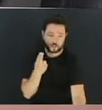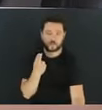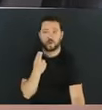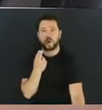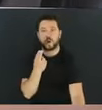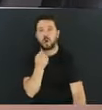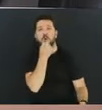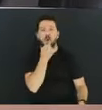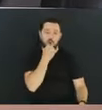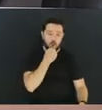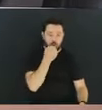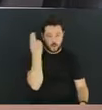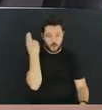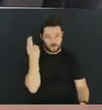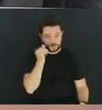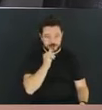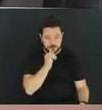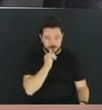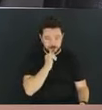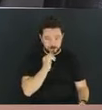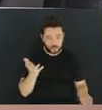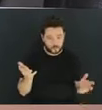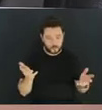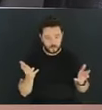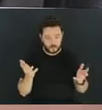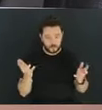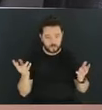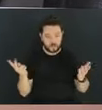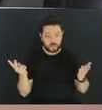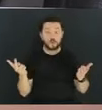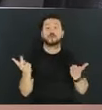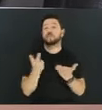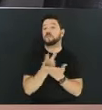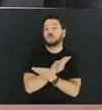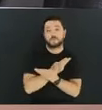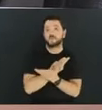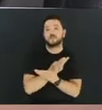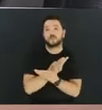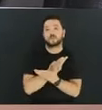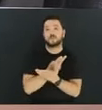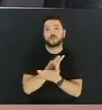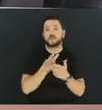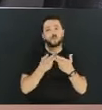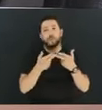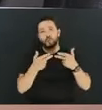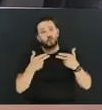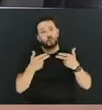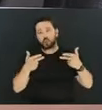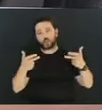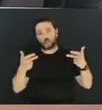de convivência. Esse, eu acho que é um dos principais gargalos, porque muitas vezes a